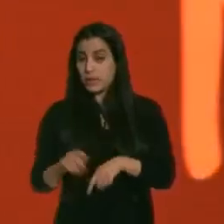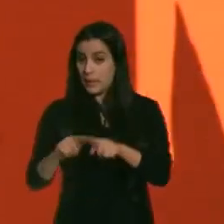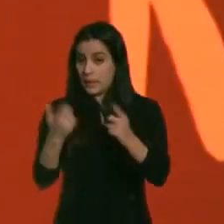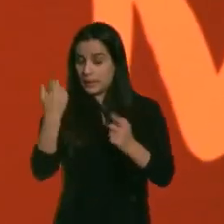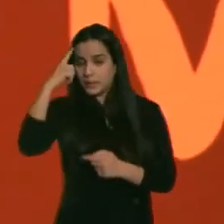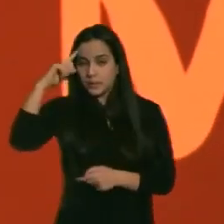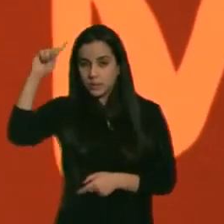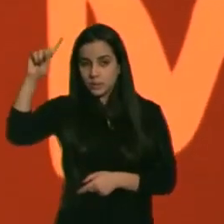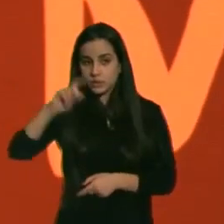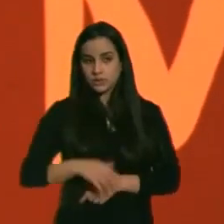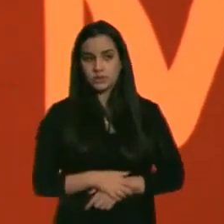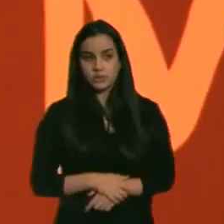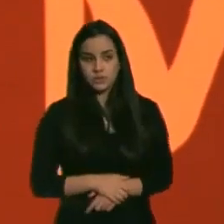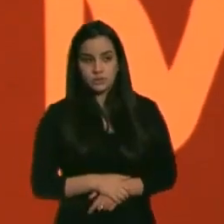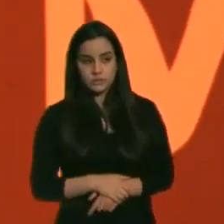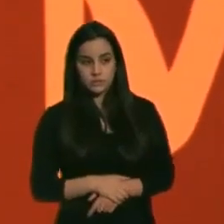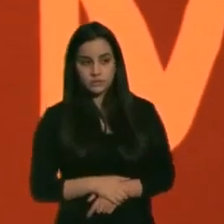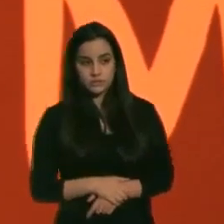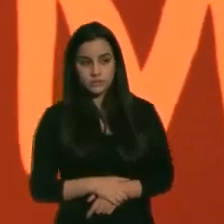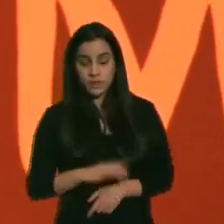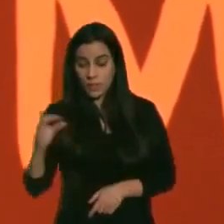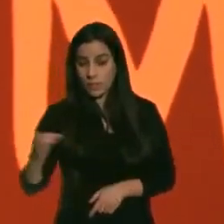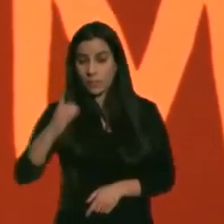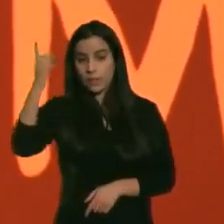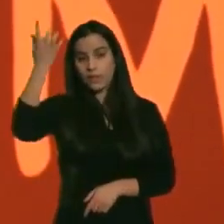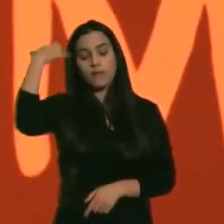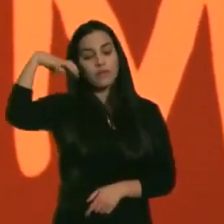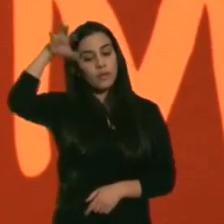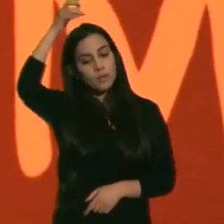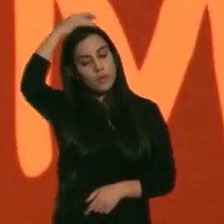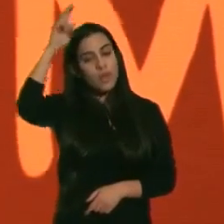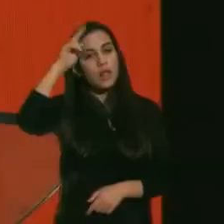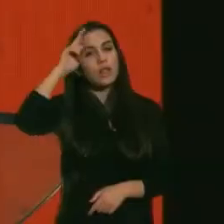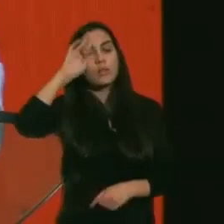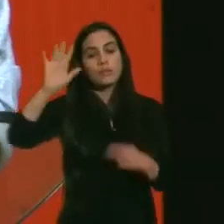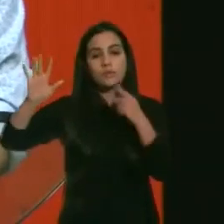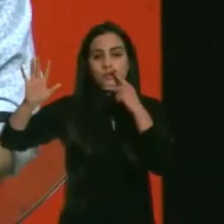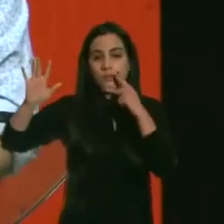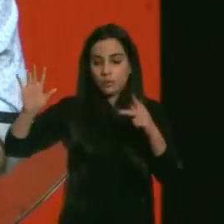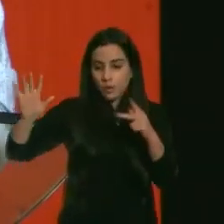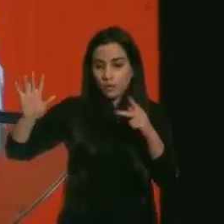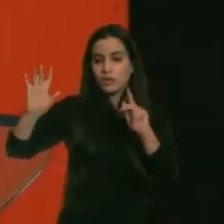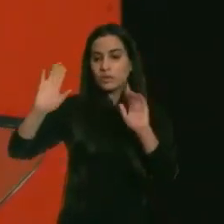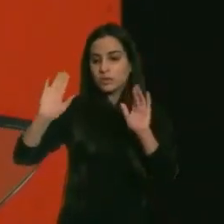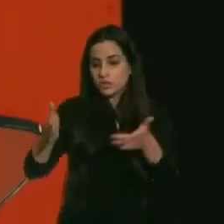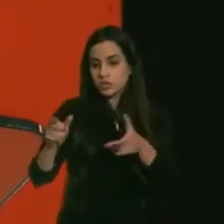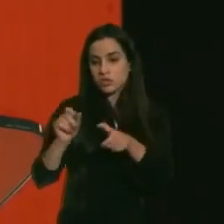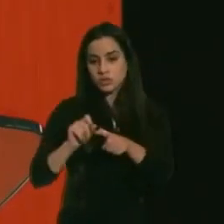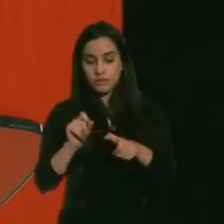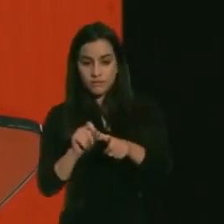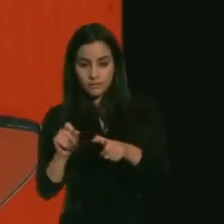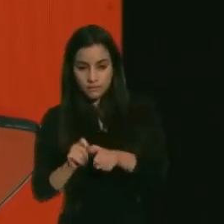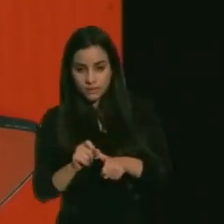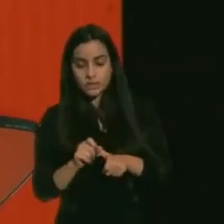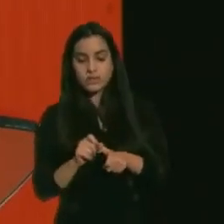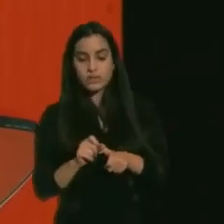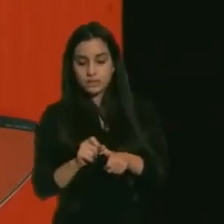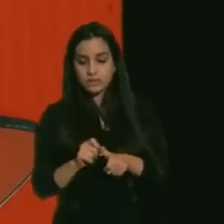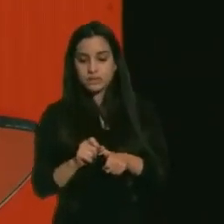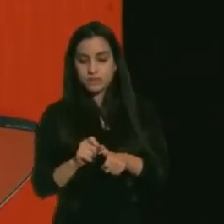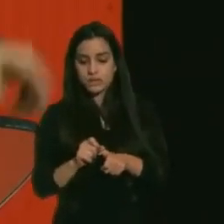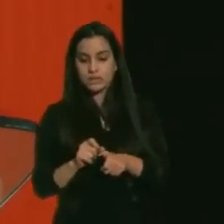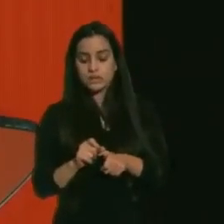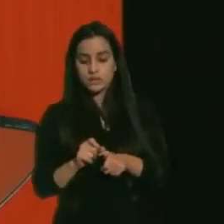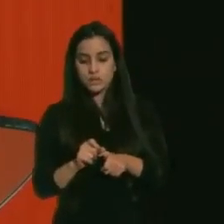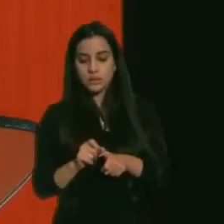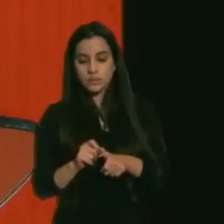dia, Davi, o rei, lembra de uma promessa que havia feito ao pai de Mefibosete. E o